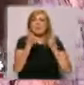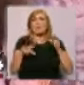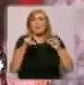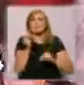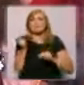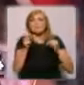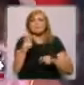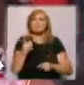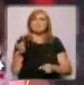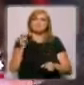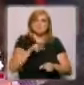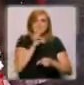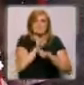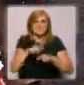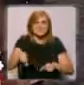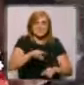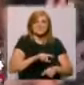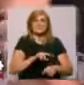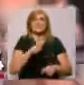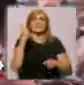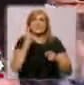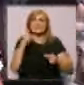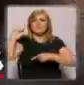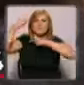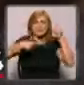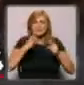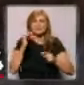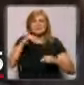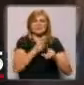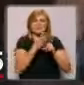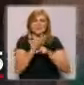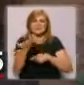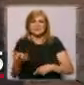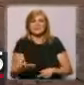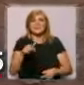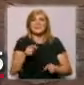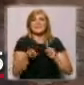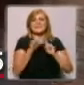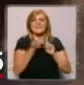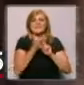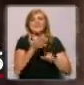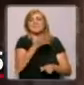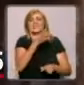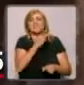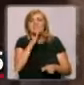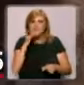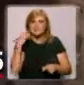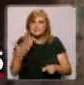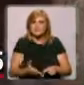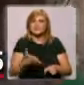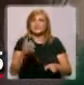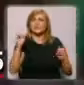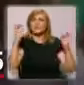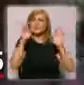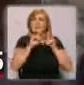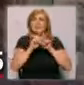virmos cá, alguns carrosséis e coisas desse género. A feira está gira, está muito iluminada, tem estas entradas